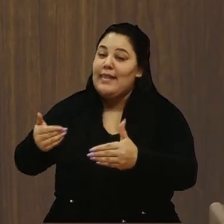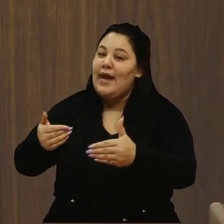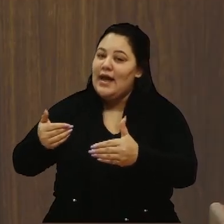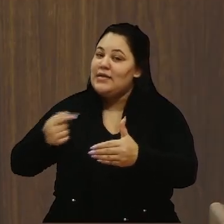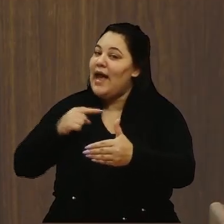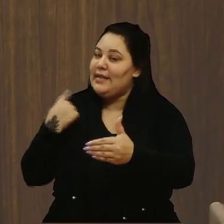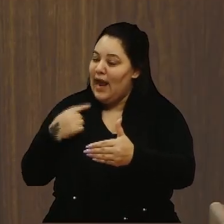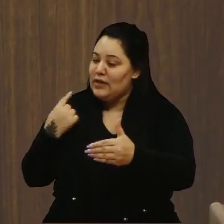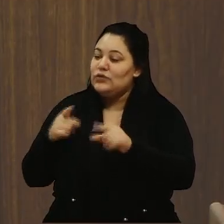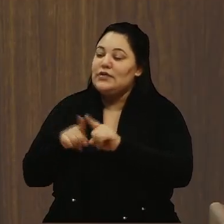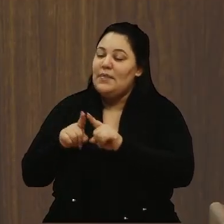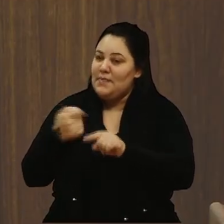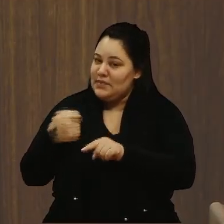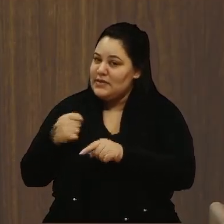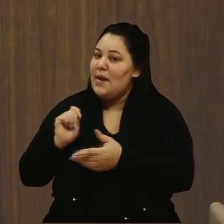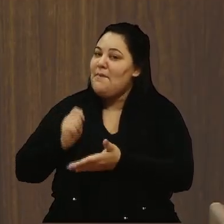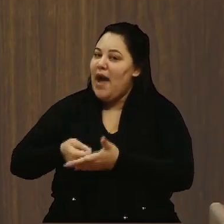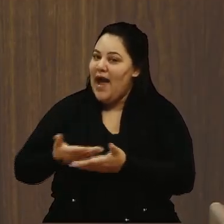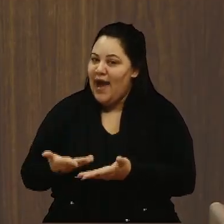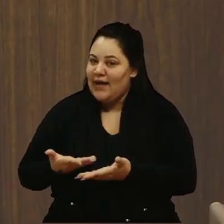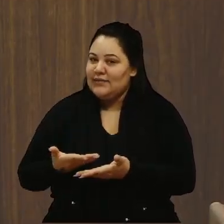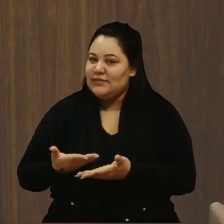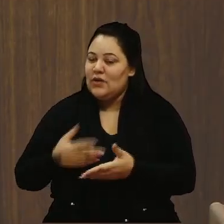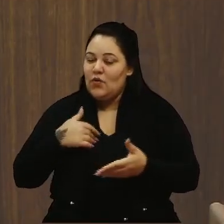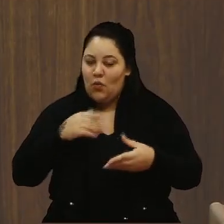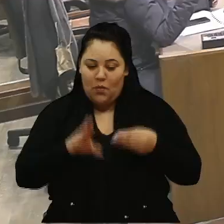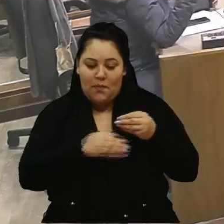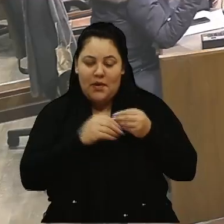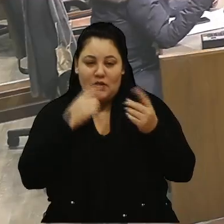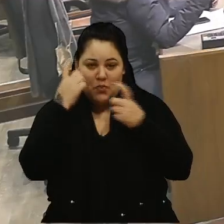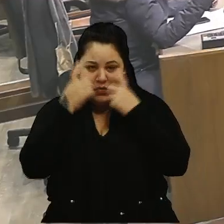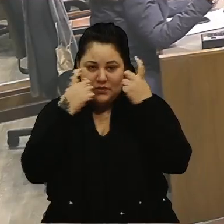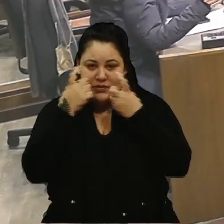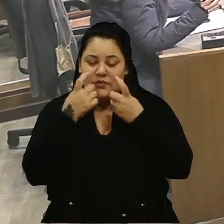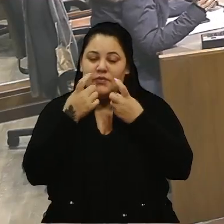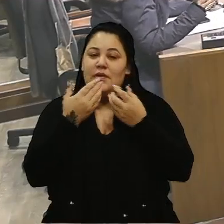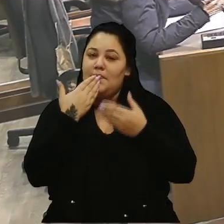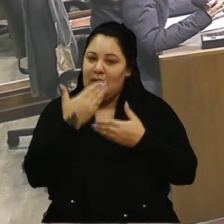preocupação e peço também que isso seja cumprido.